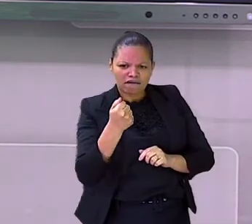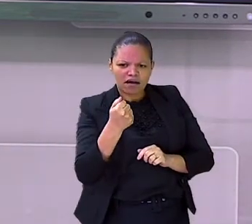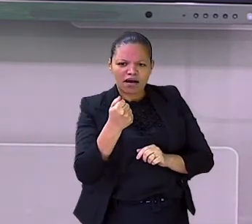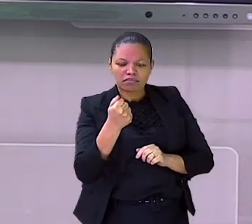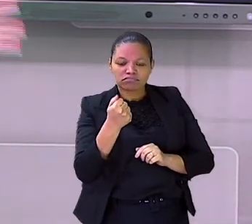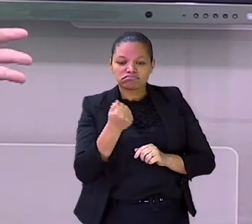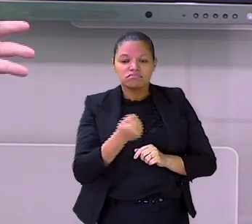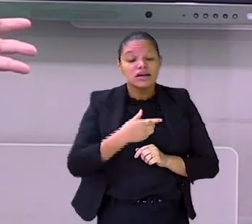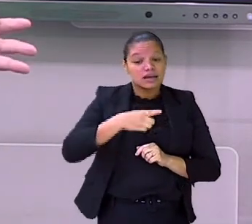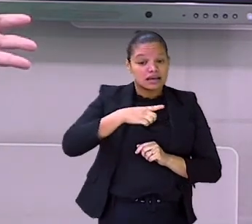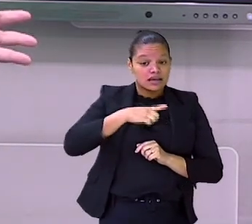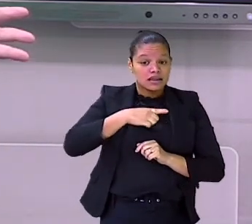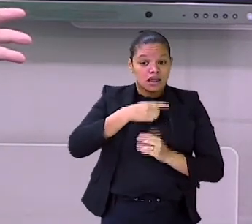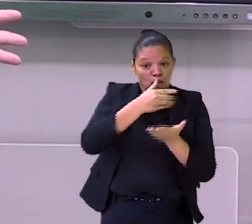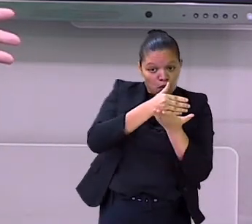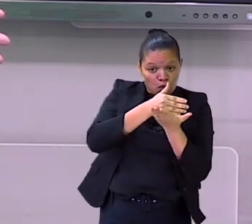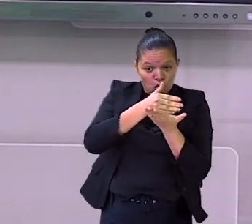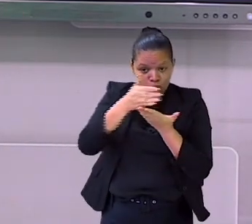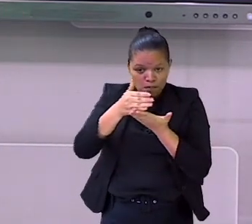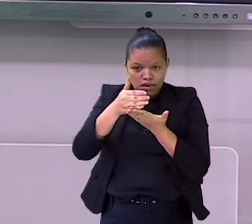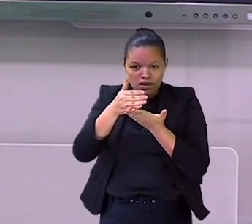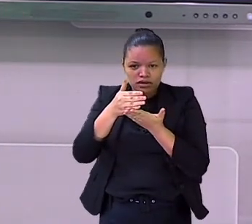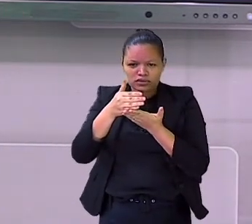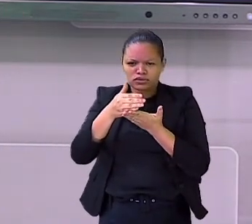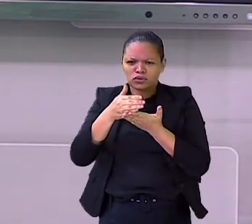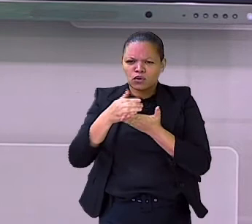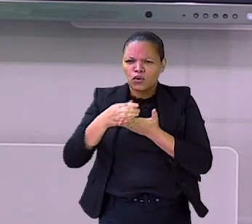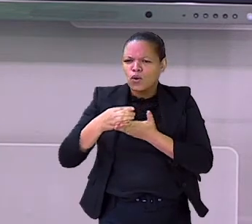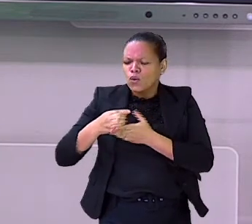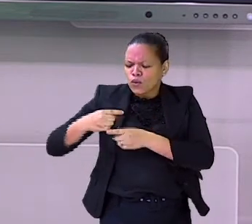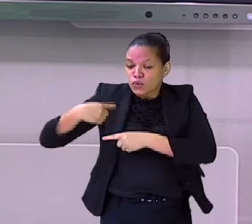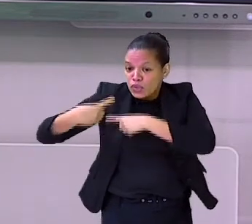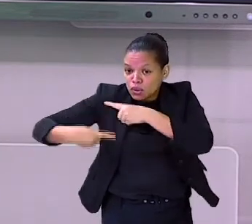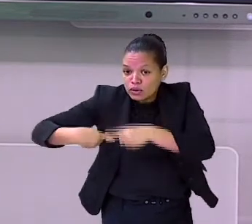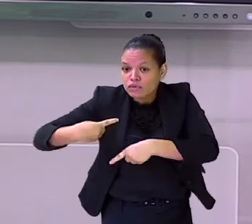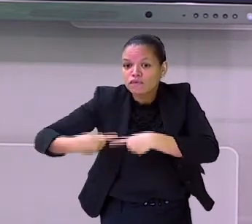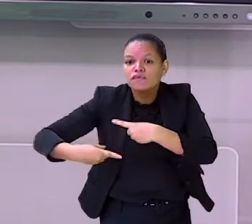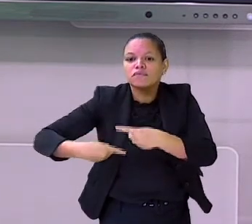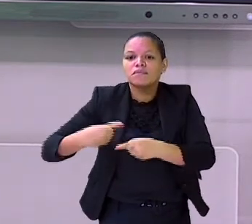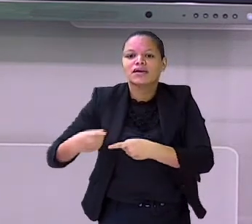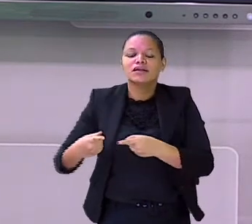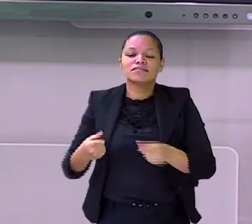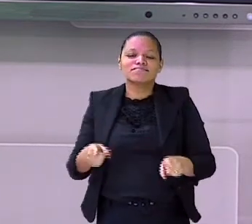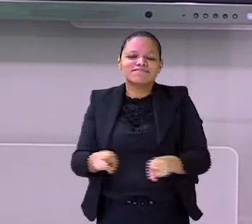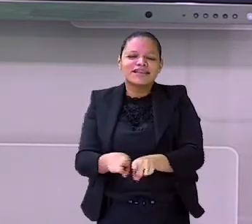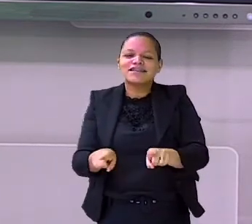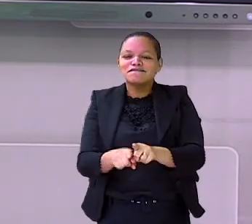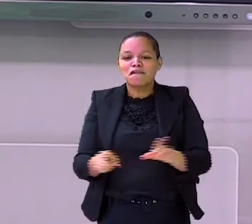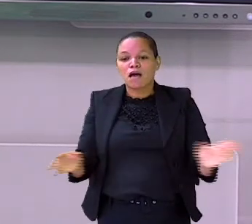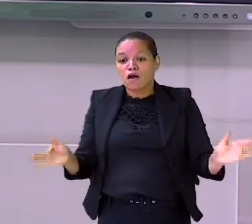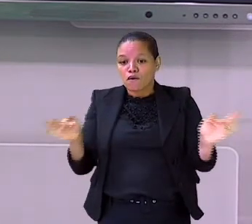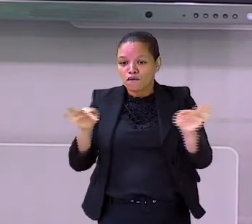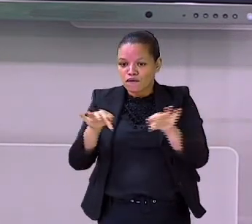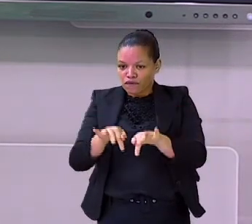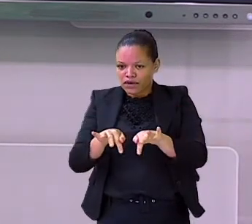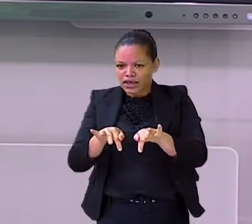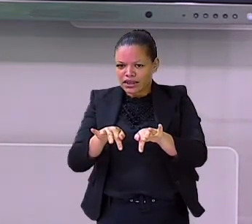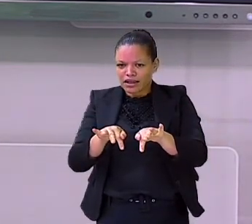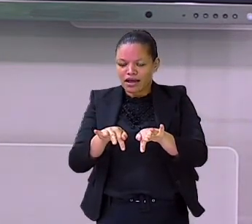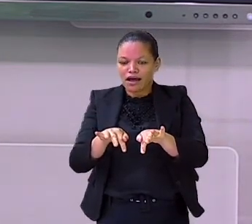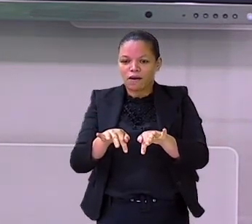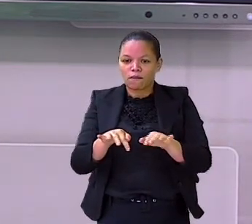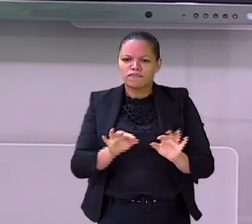é a conclusão daquilo que você está falando. Então, o parágrafo ele é organizado em assuntos. Na